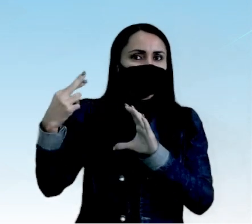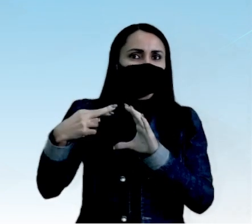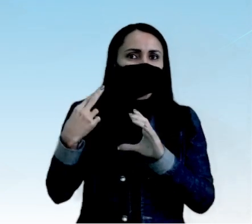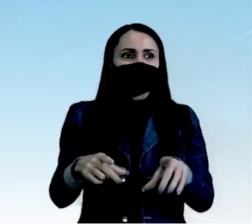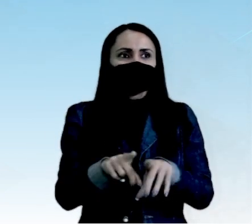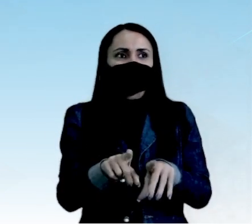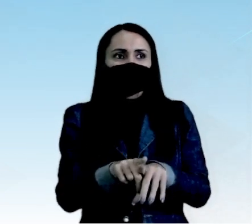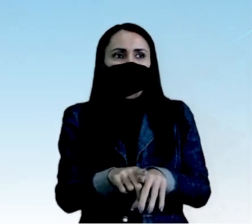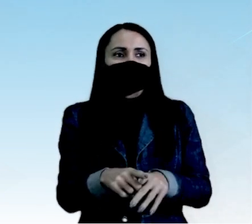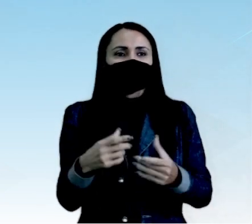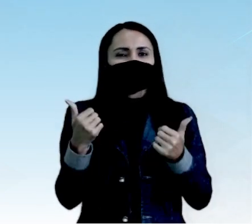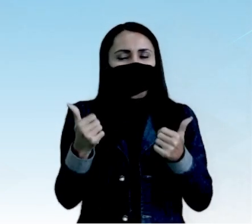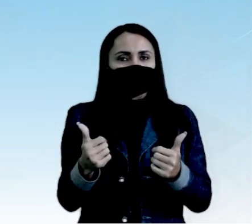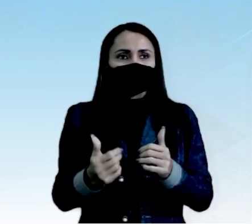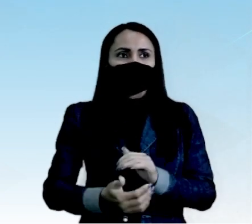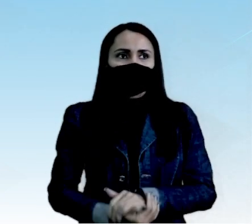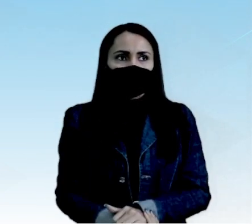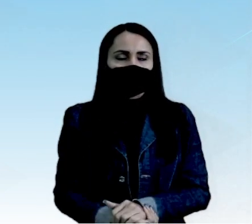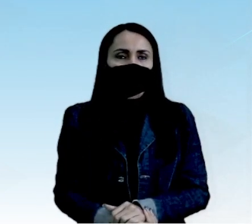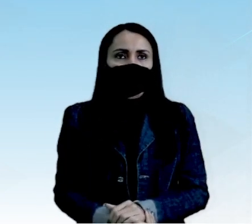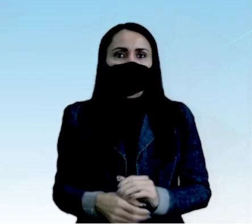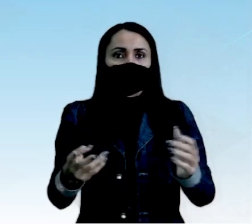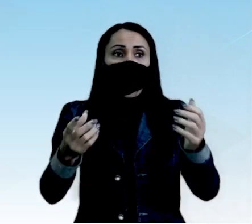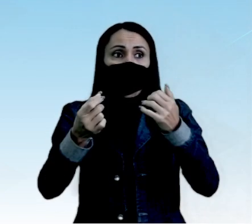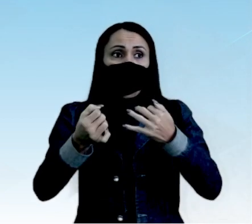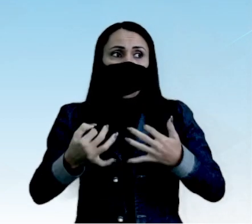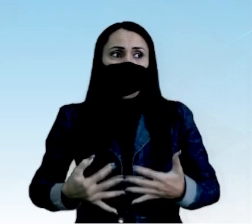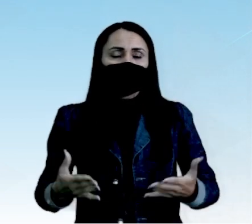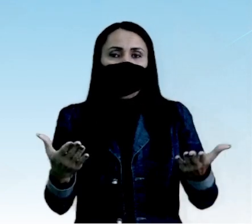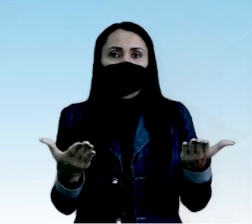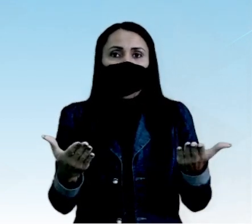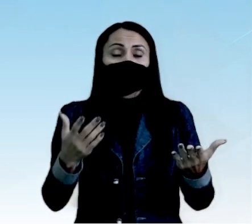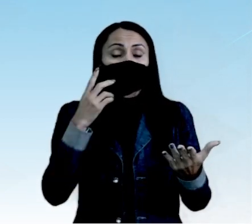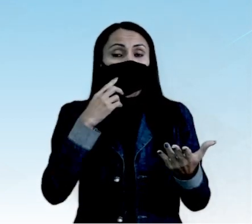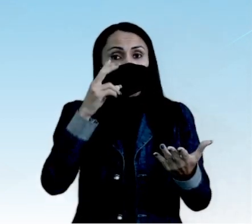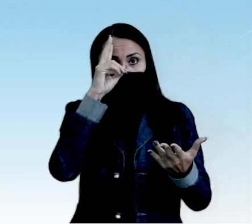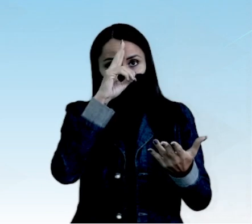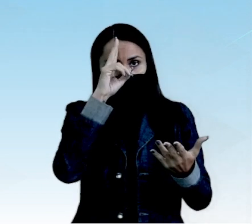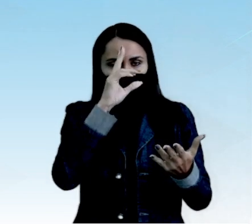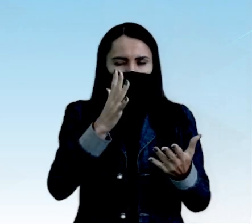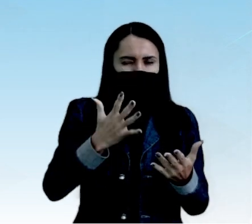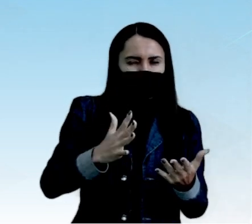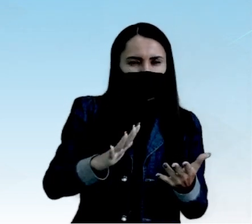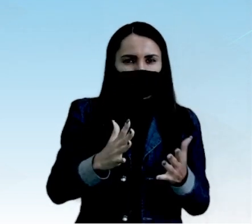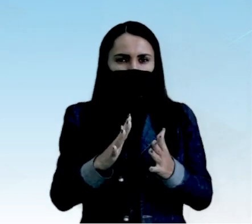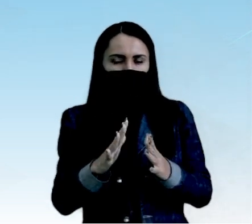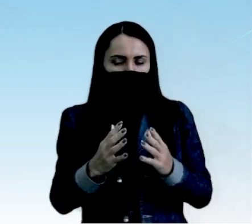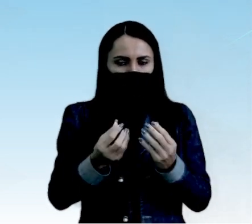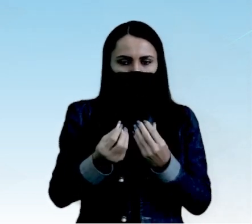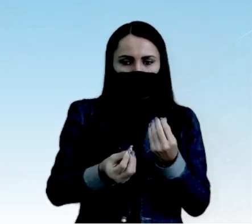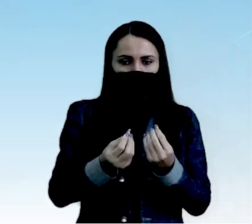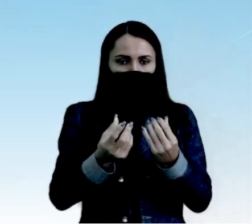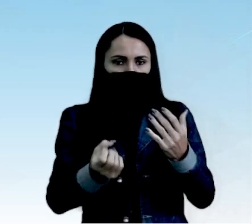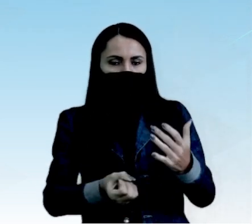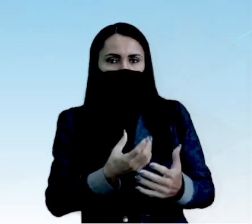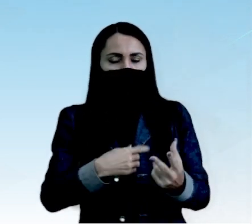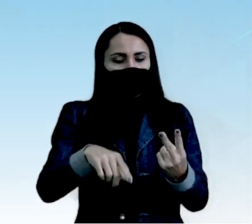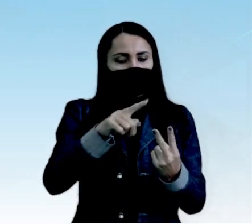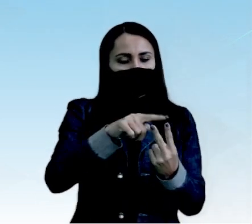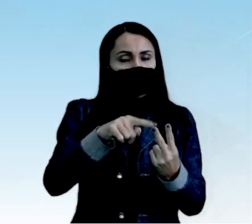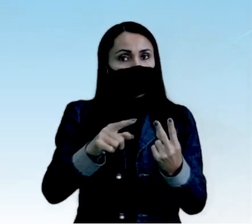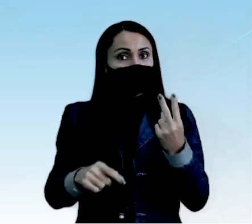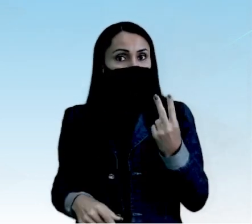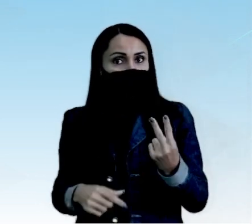você quiser seguir, tá lá. Vou falar já para vocês sobre a história, mais ou menos como, né, os dois principais pontos